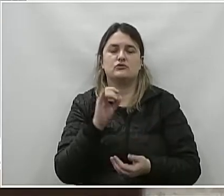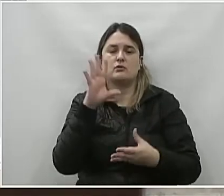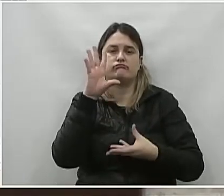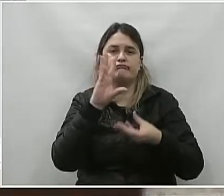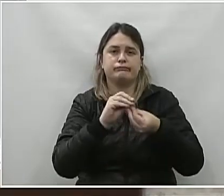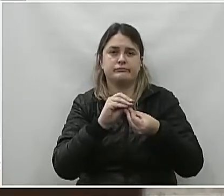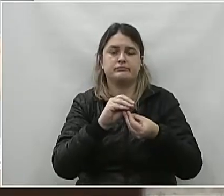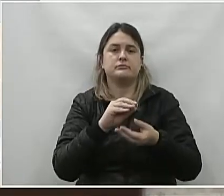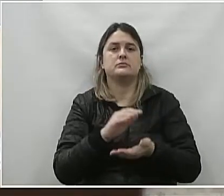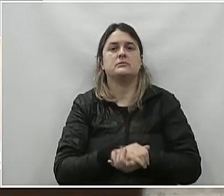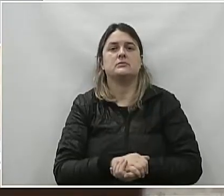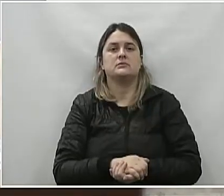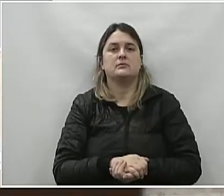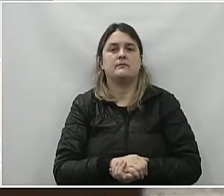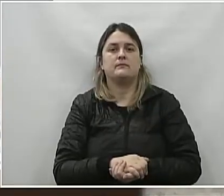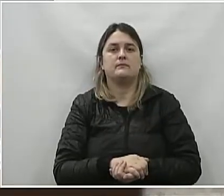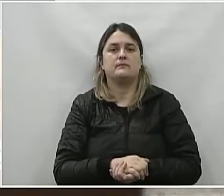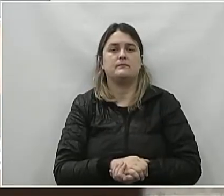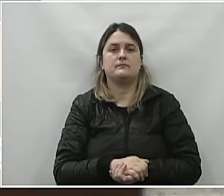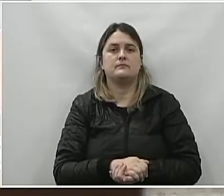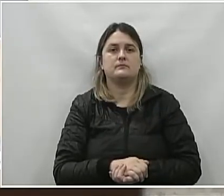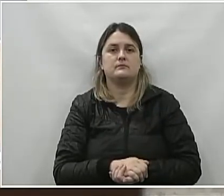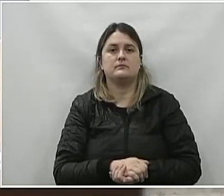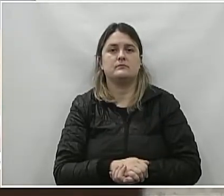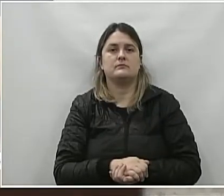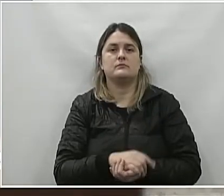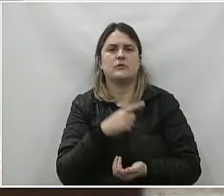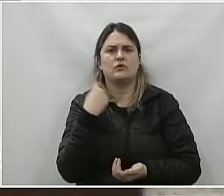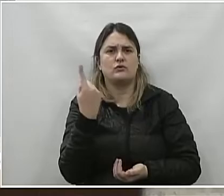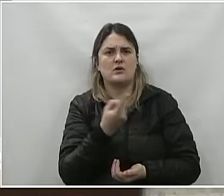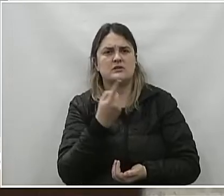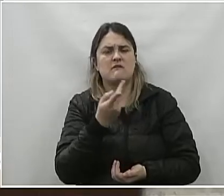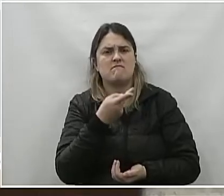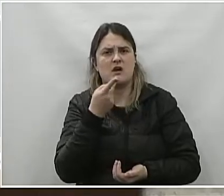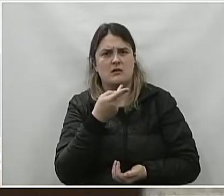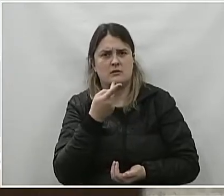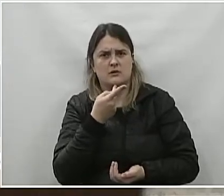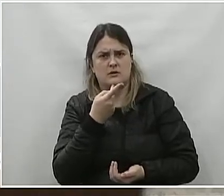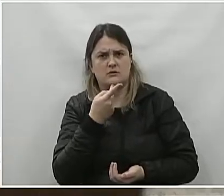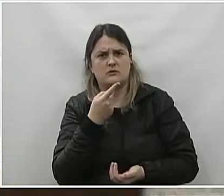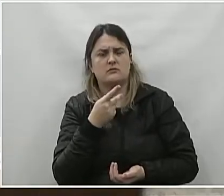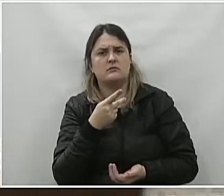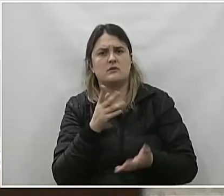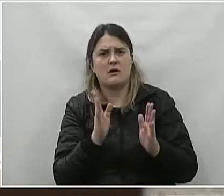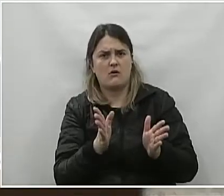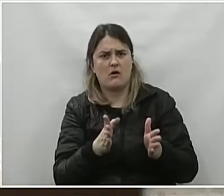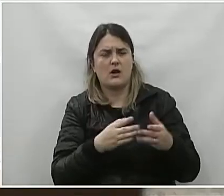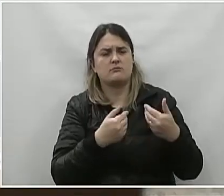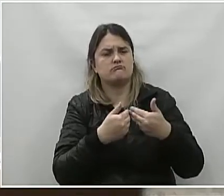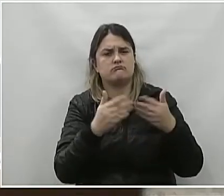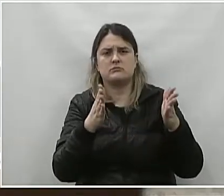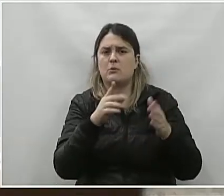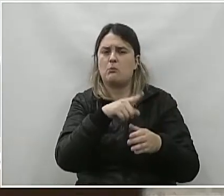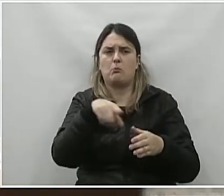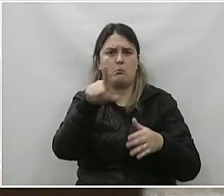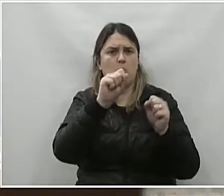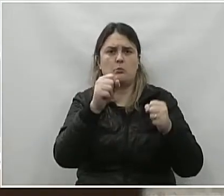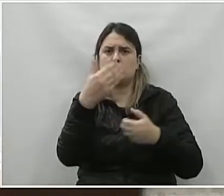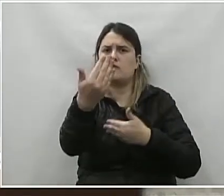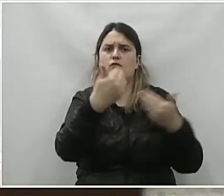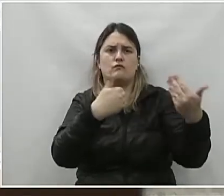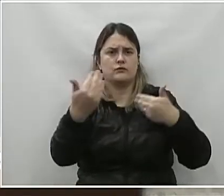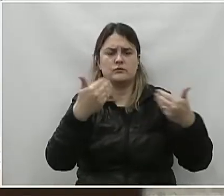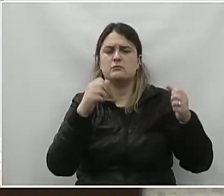só o nosso registro, né, que a gente está realmente de portas abertas a